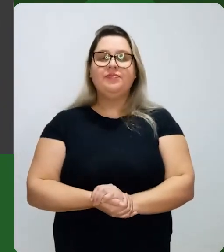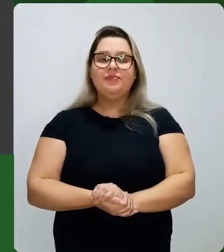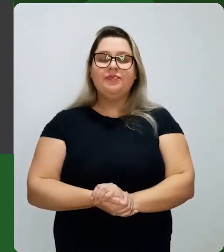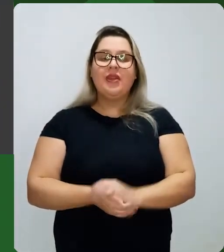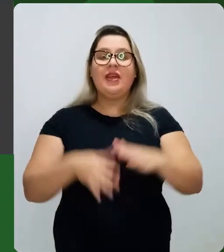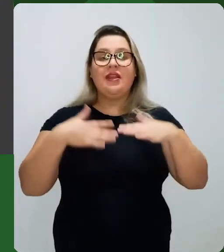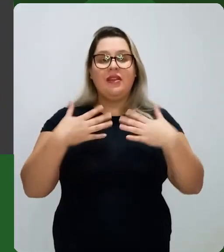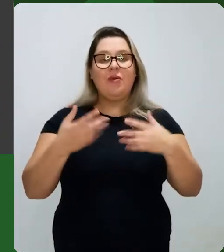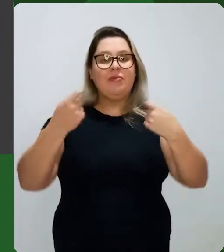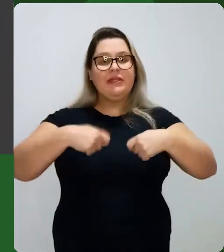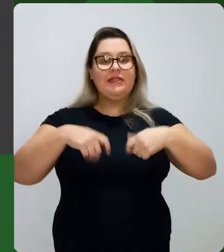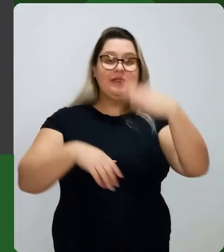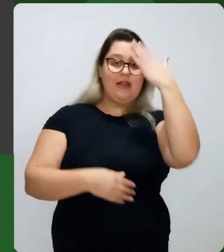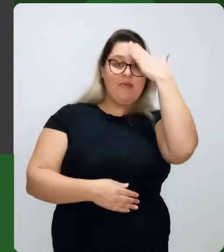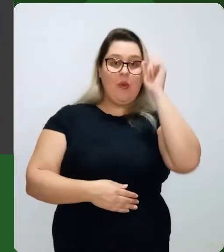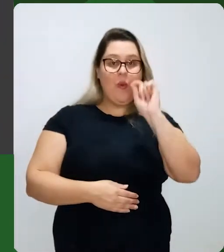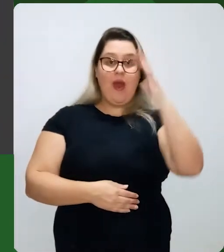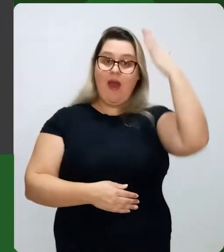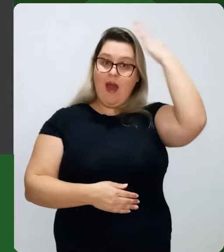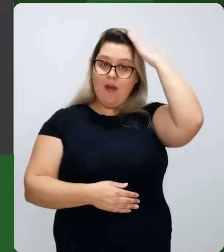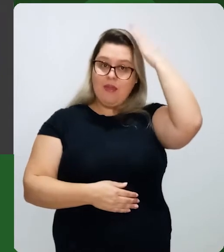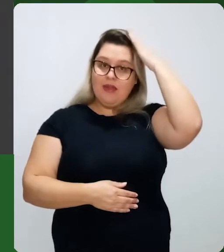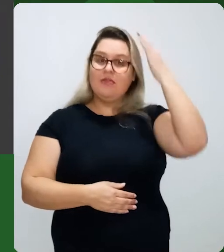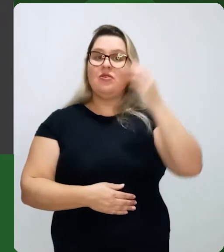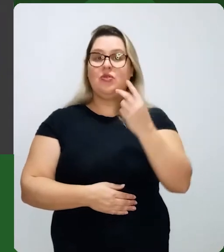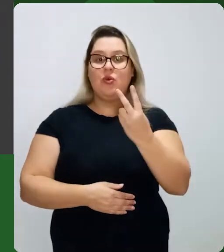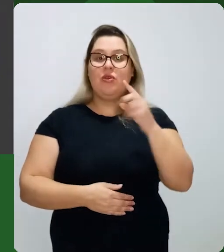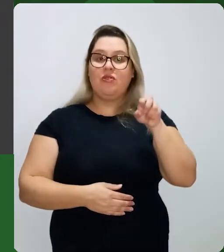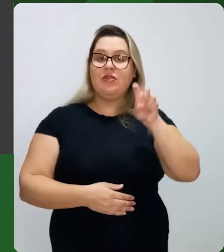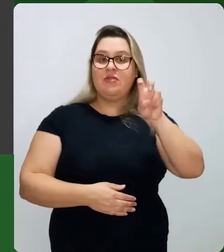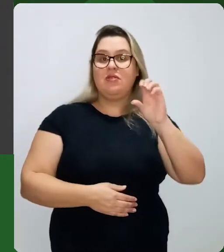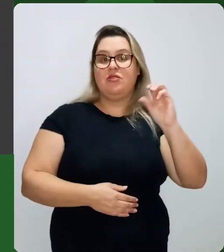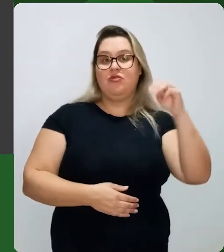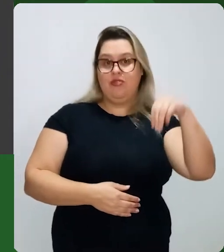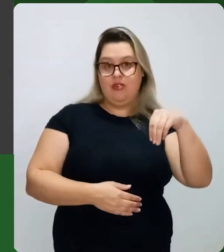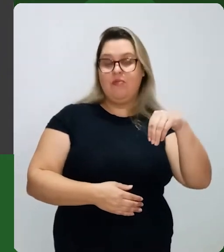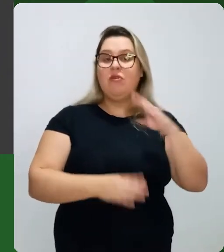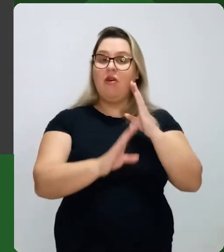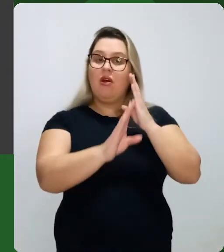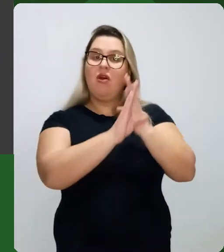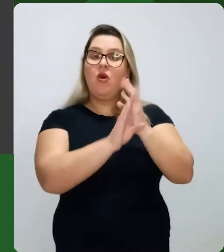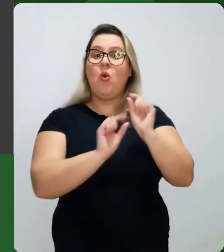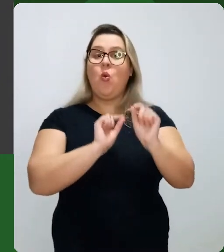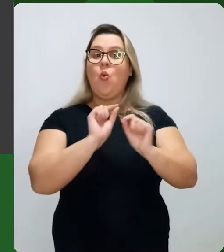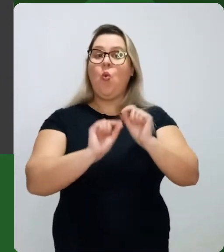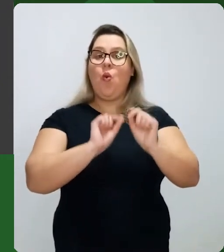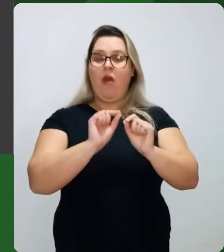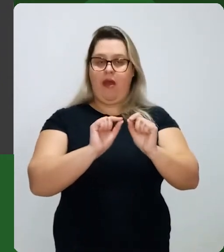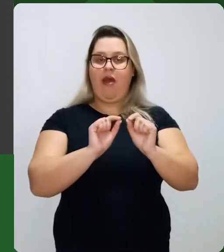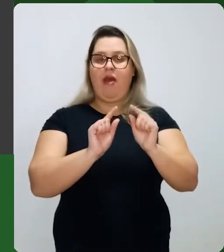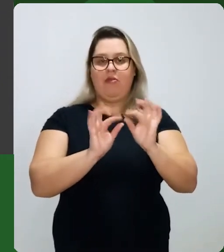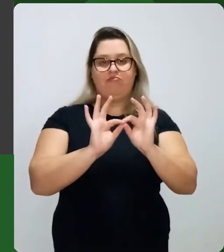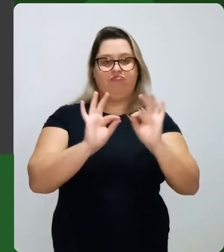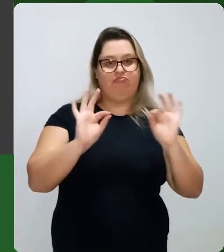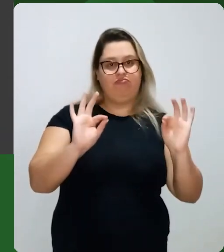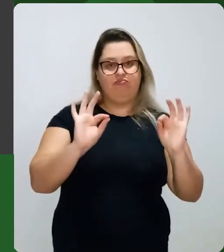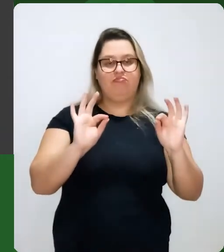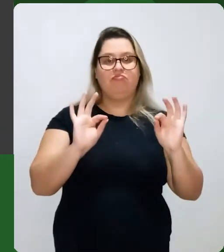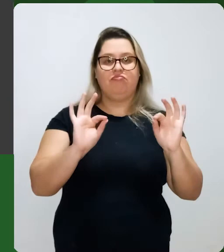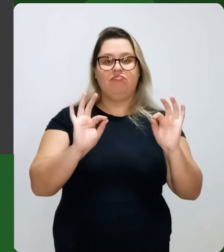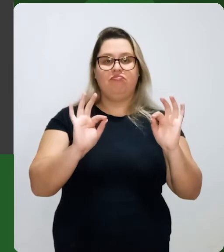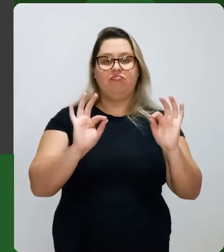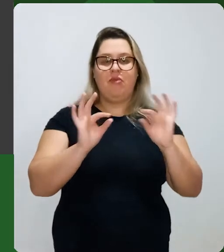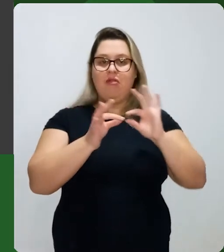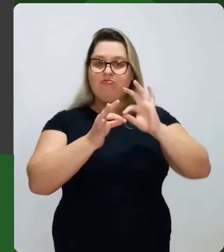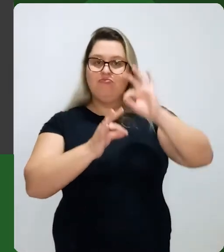nós precisamos saber que essa cabeça de 2,5 centímetros vai identificar, né, essa medida aqui